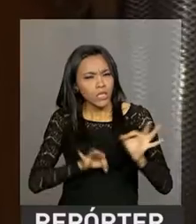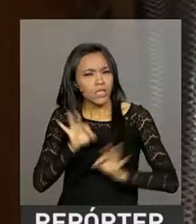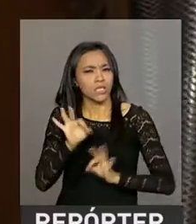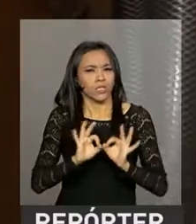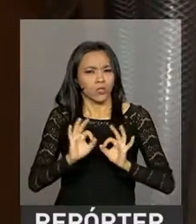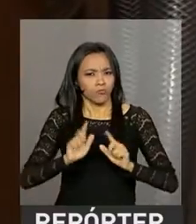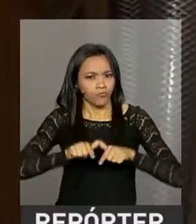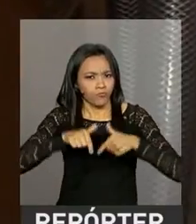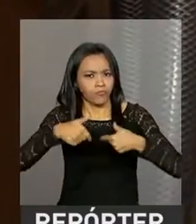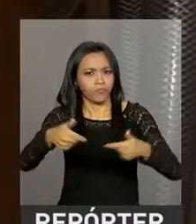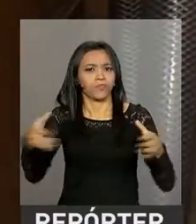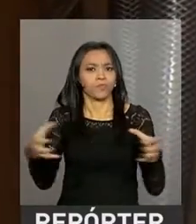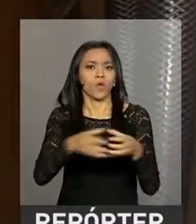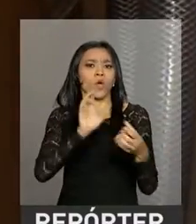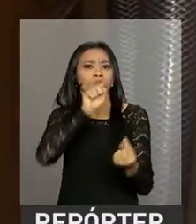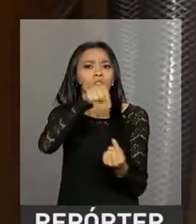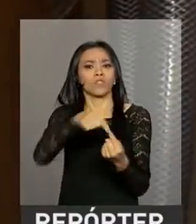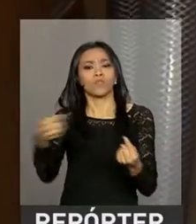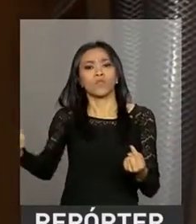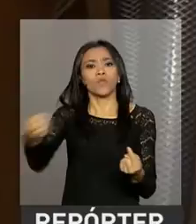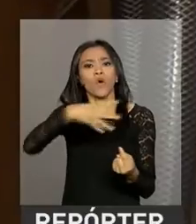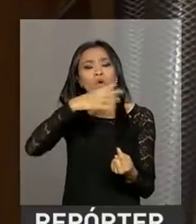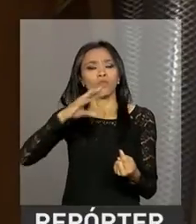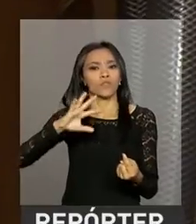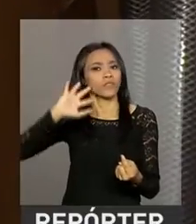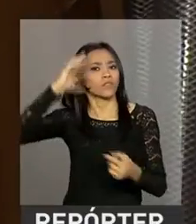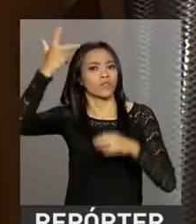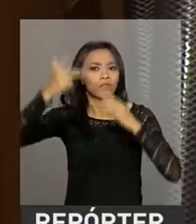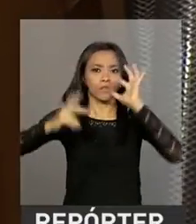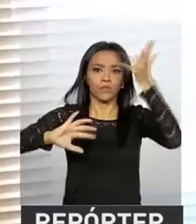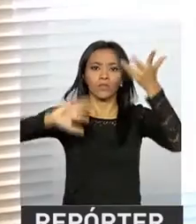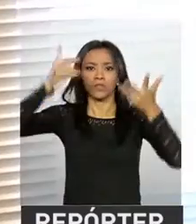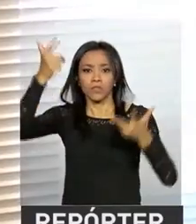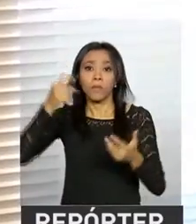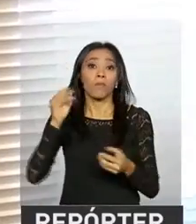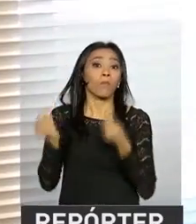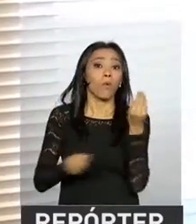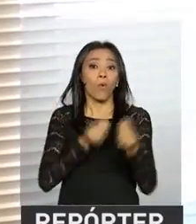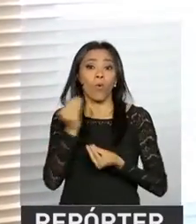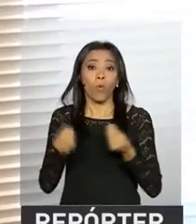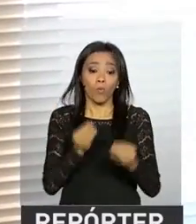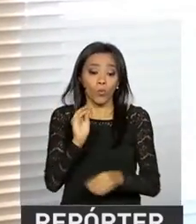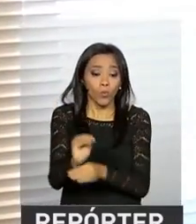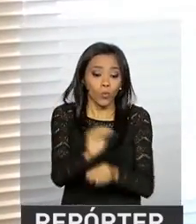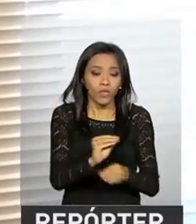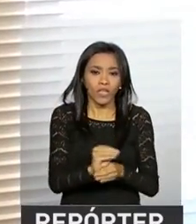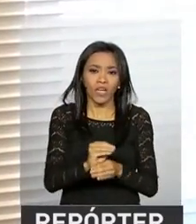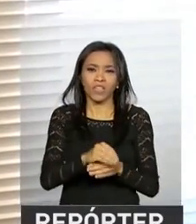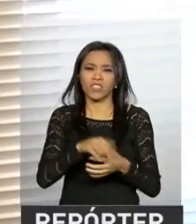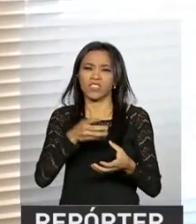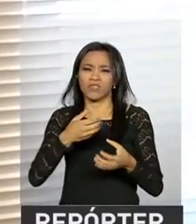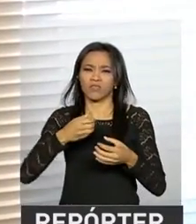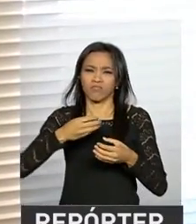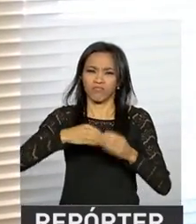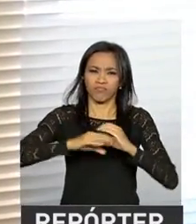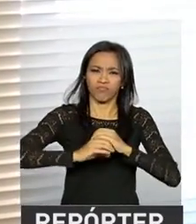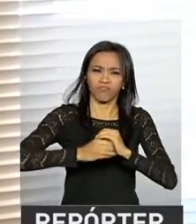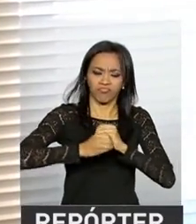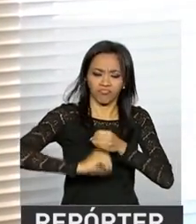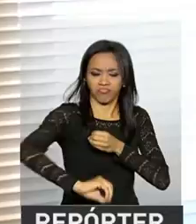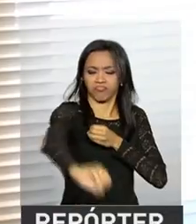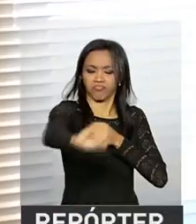objetivo é trazer novas soluções para o tratamento de esgoto num ambiente assim altamente propício para o desenvolvimento